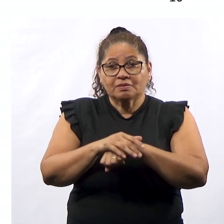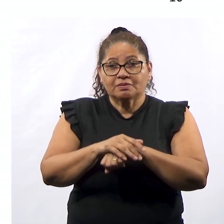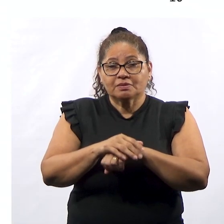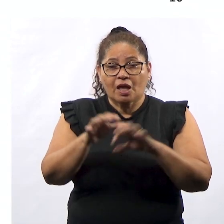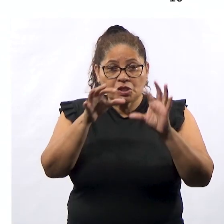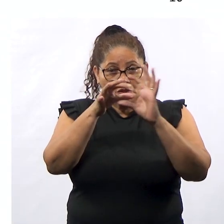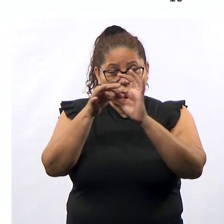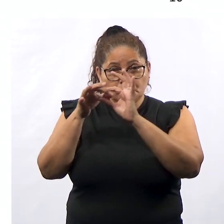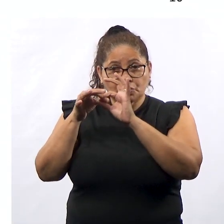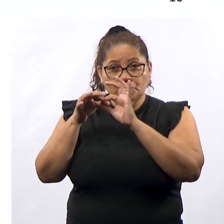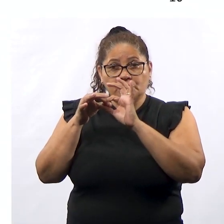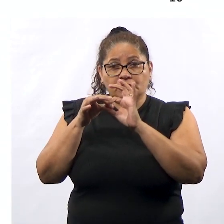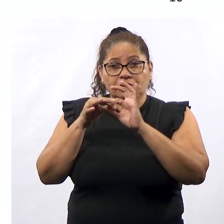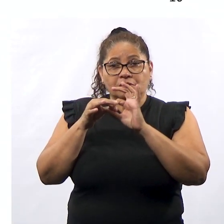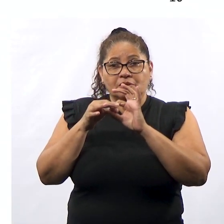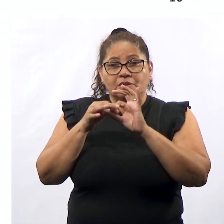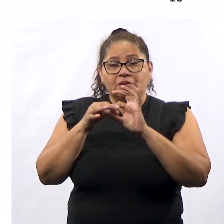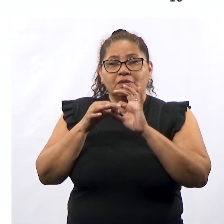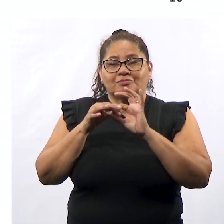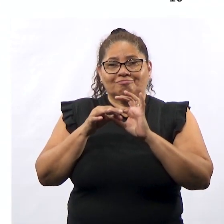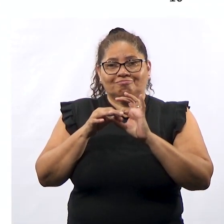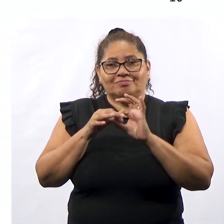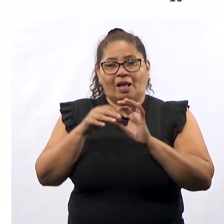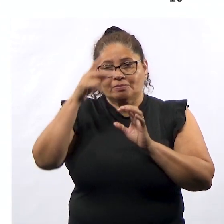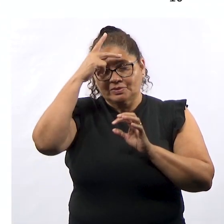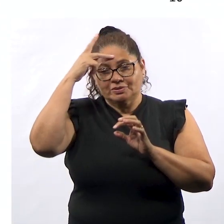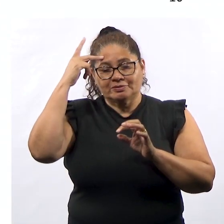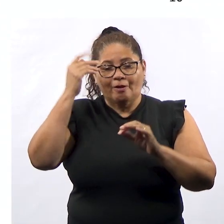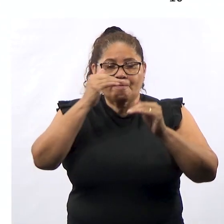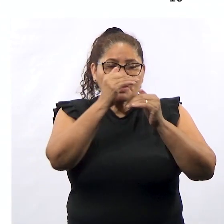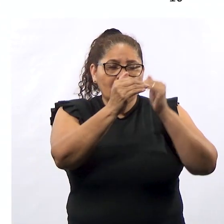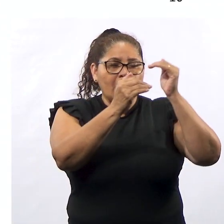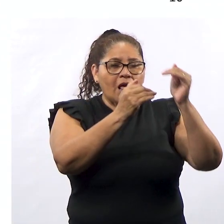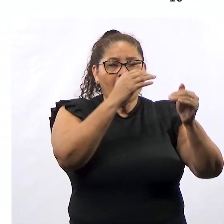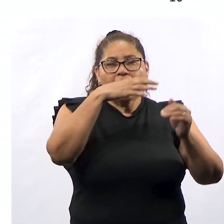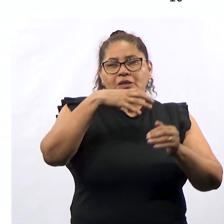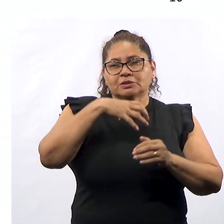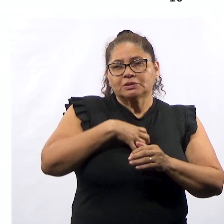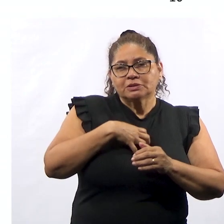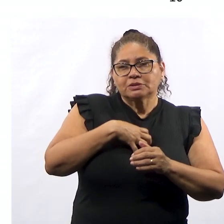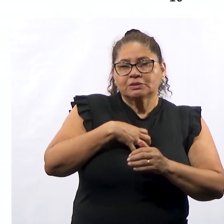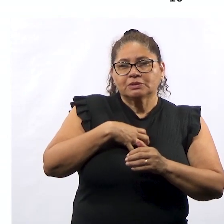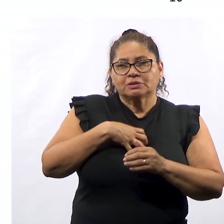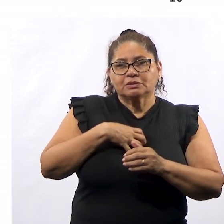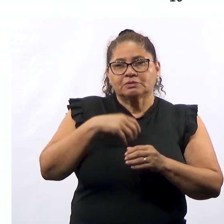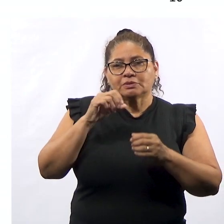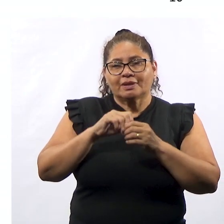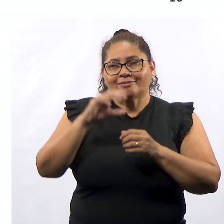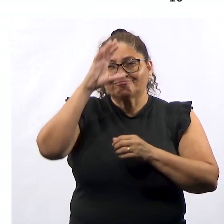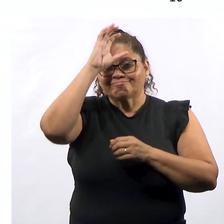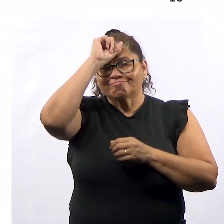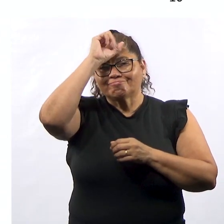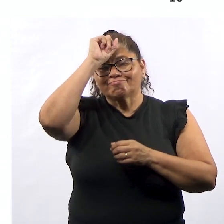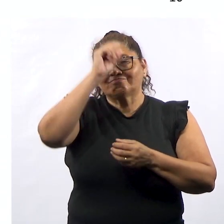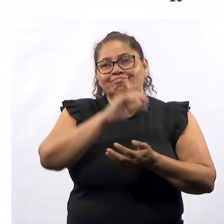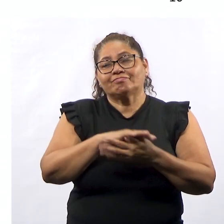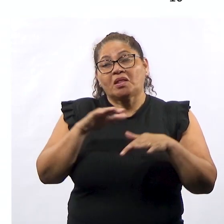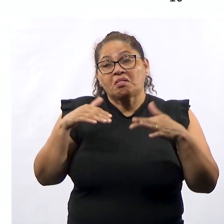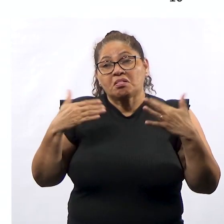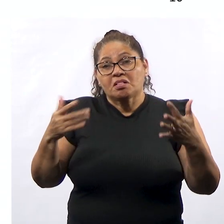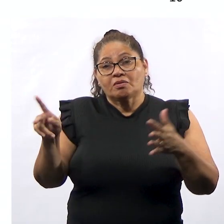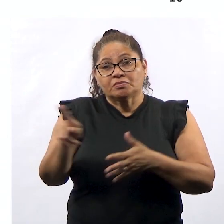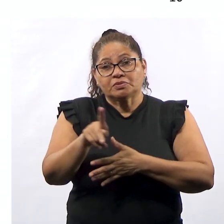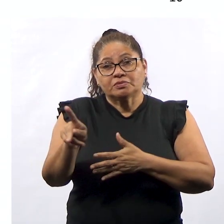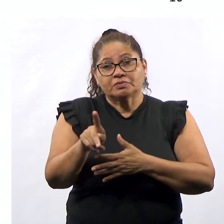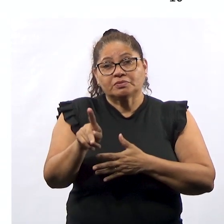um contexto, ou seja, as pessoas precisam construir sentidos para aquilo que elas aprendem. Então,